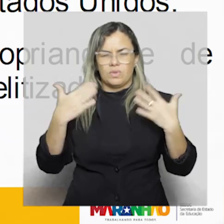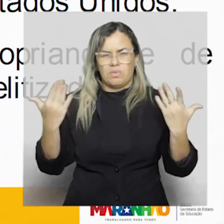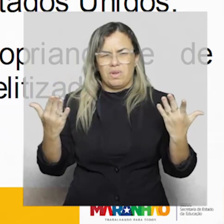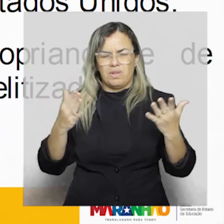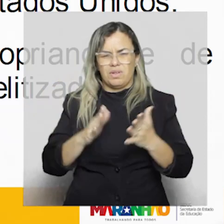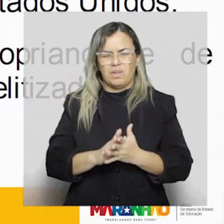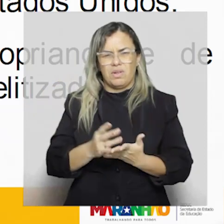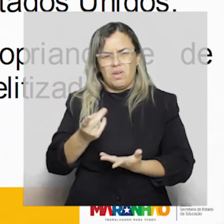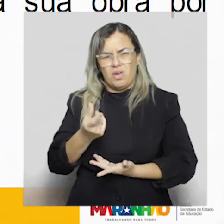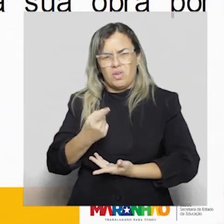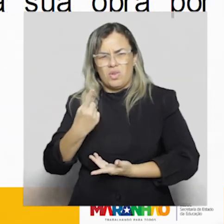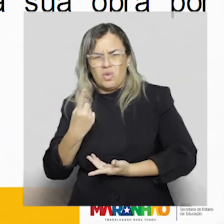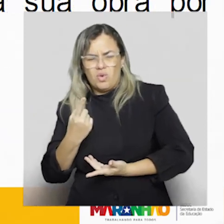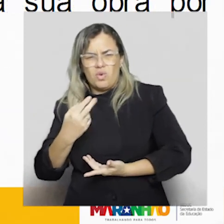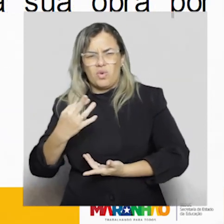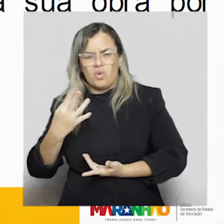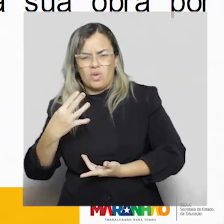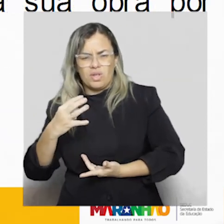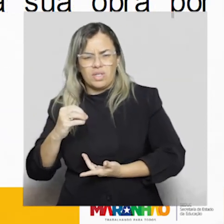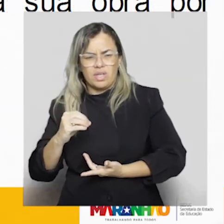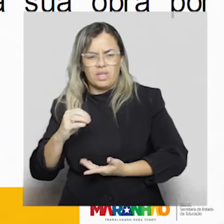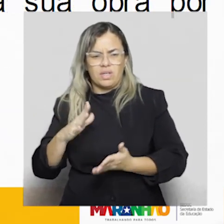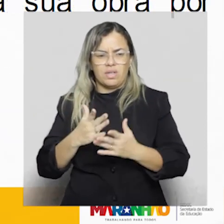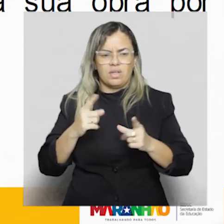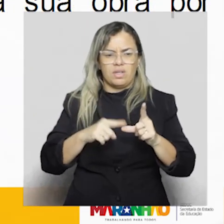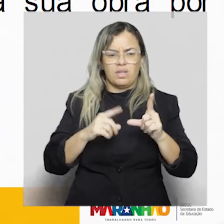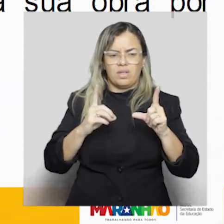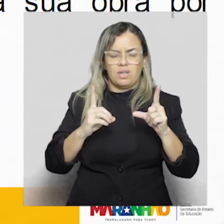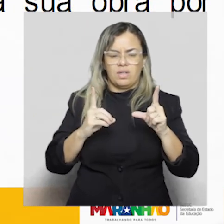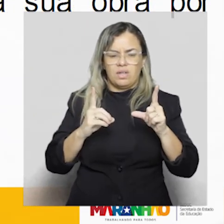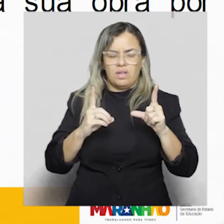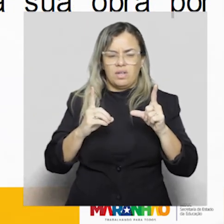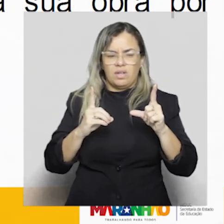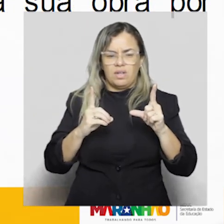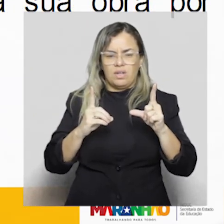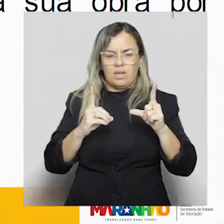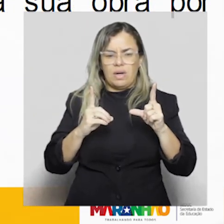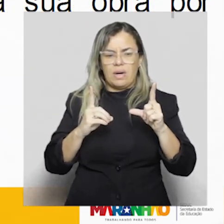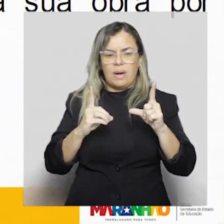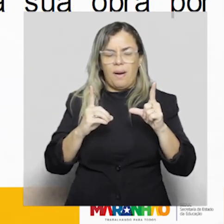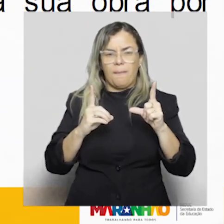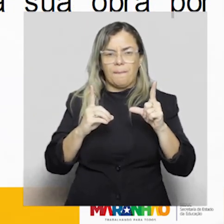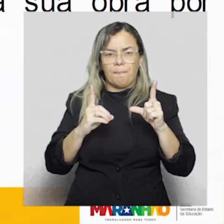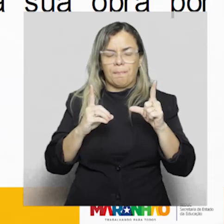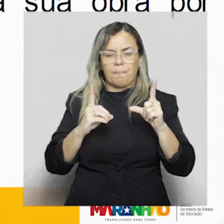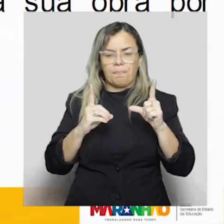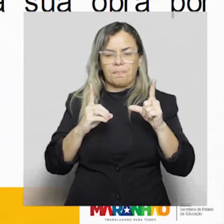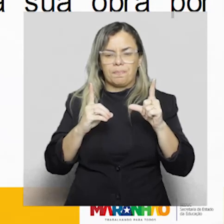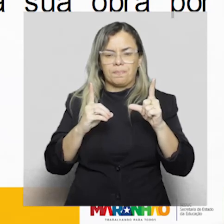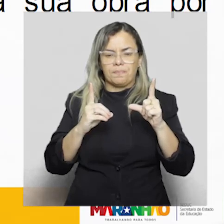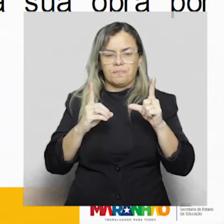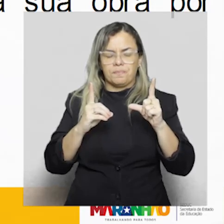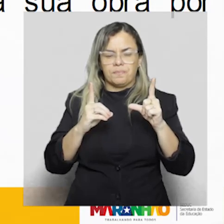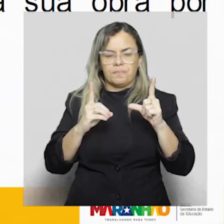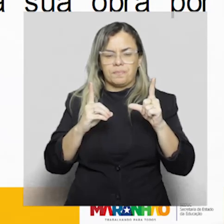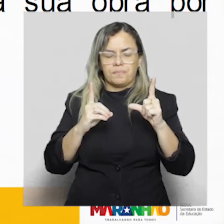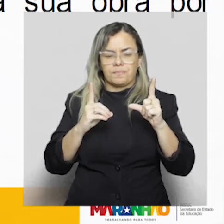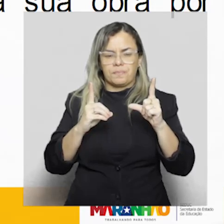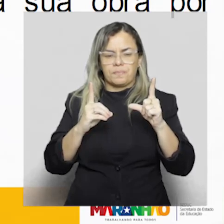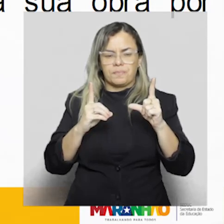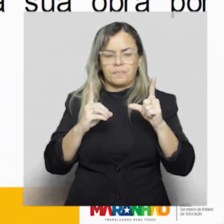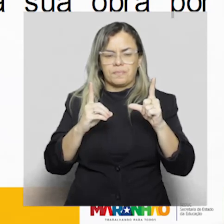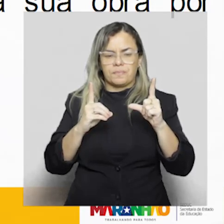cruzeiro. Letra D. O interesse do artista são os temas complexos que falem sobre o cotidiano, usando obras de